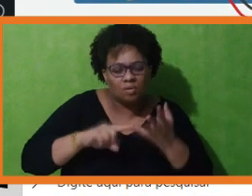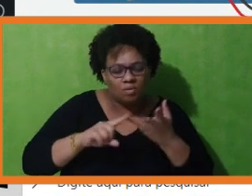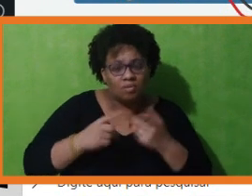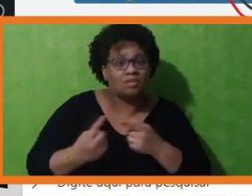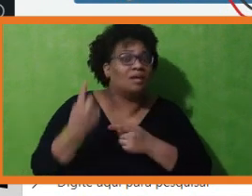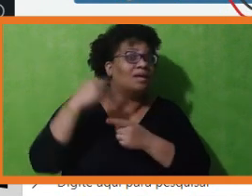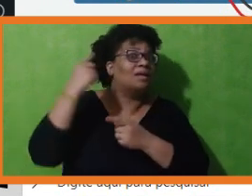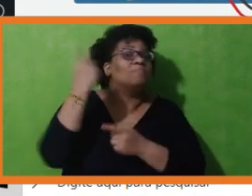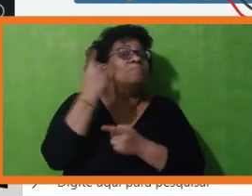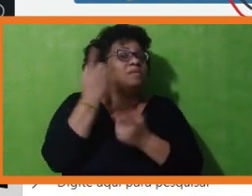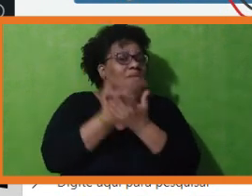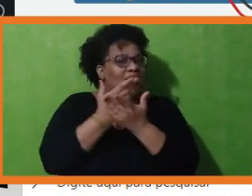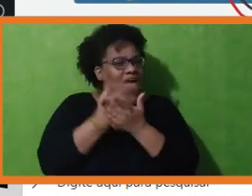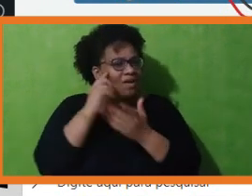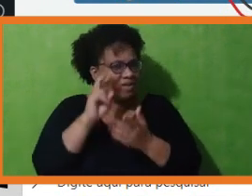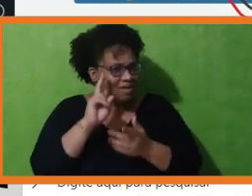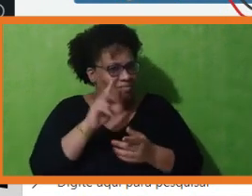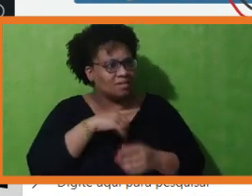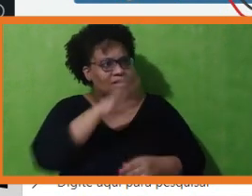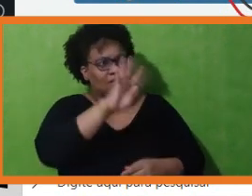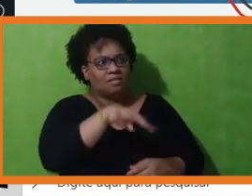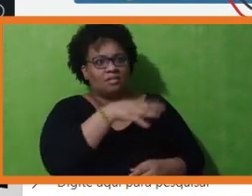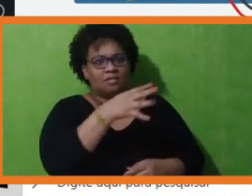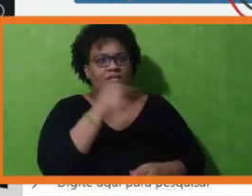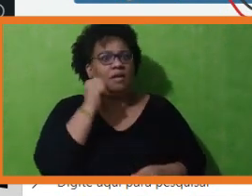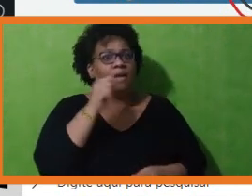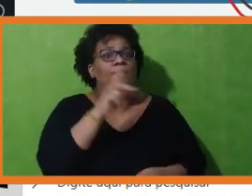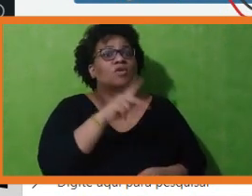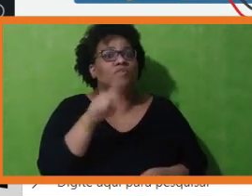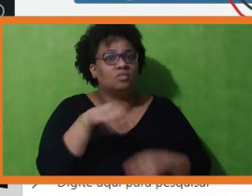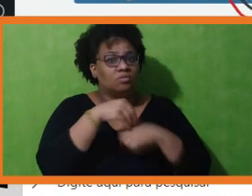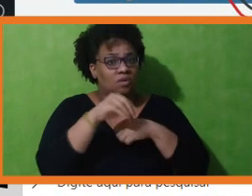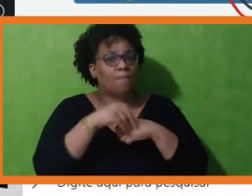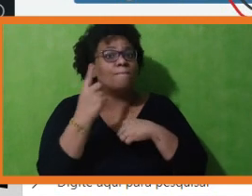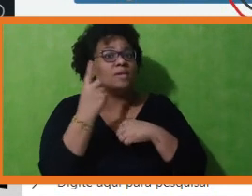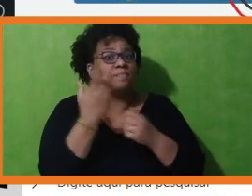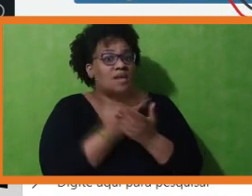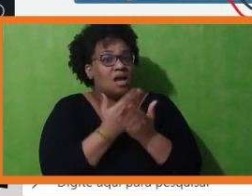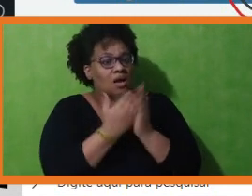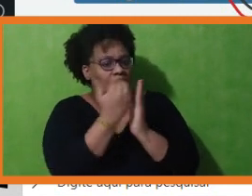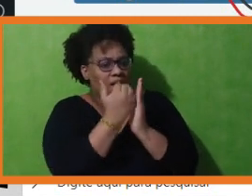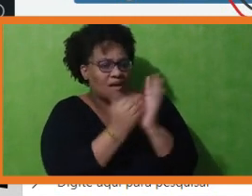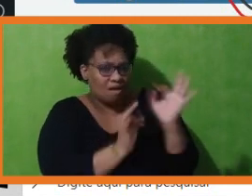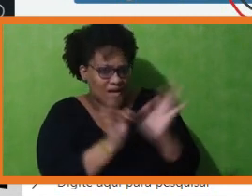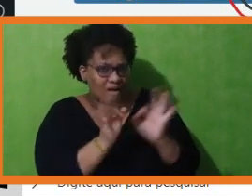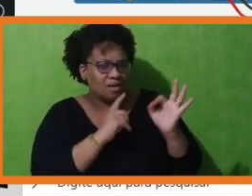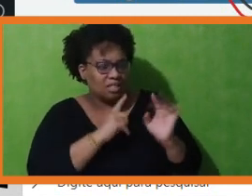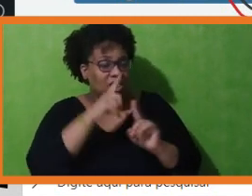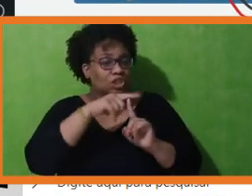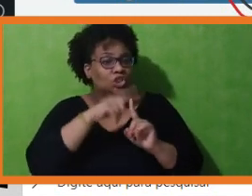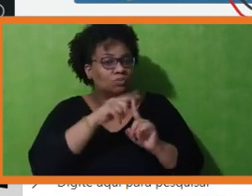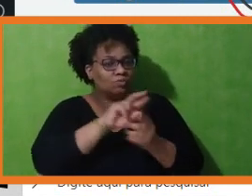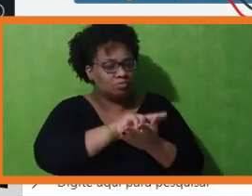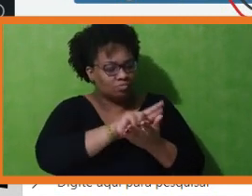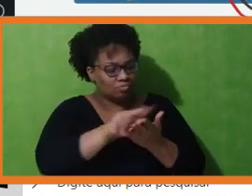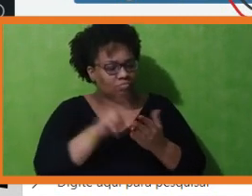do inteiro, alguma coisa assim, você volta para a primeira aula e dá uma olhada na tabela que a professora colocou sobre primeira aula de programação, sobre os tipos de dados